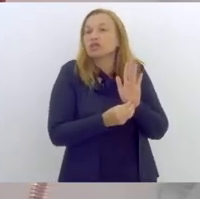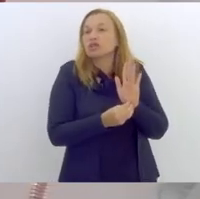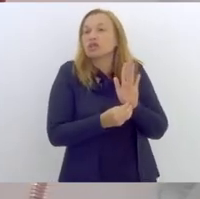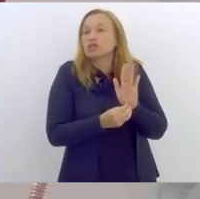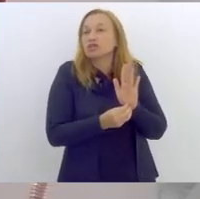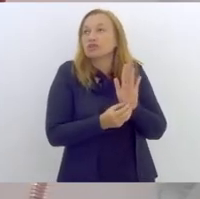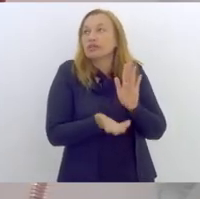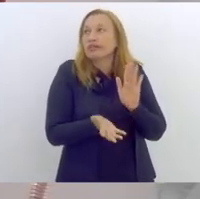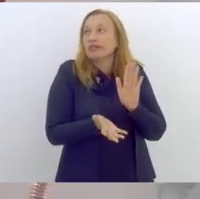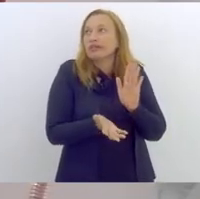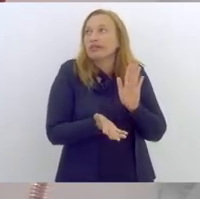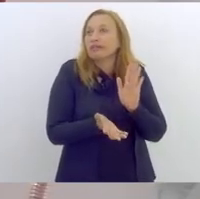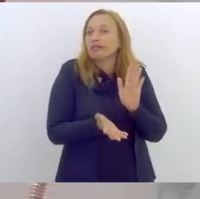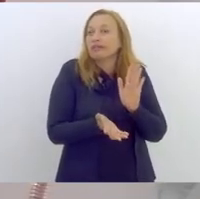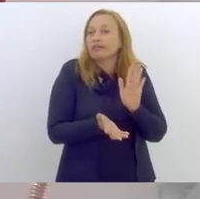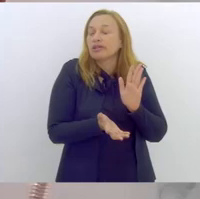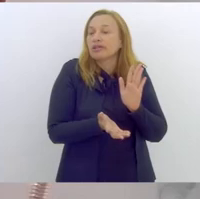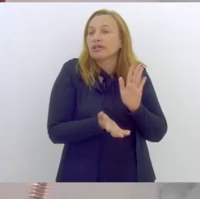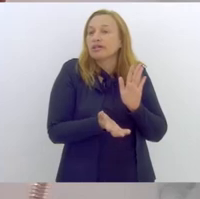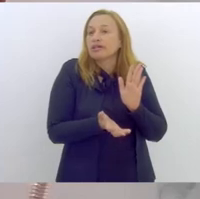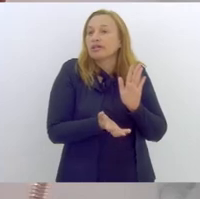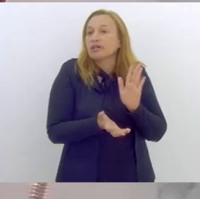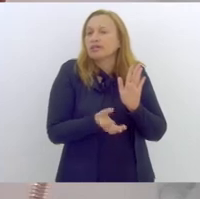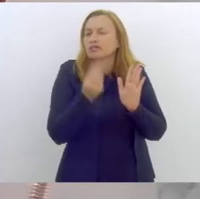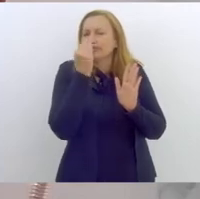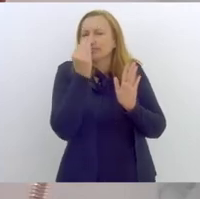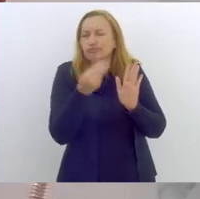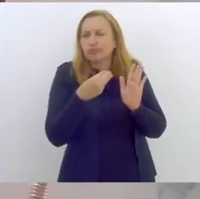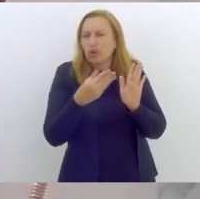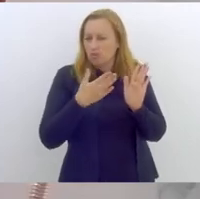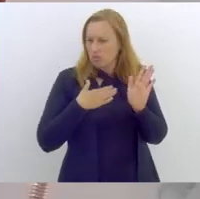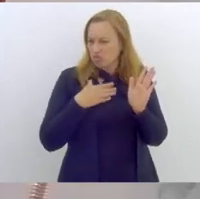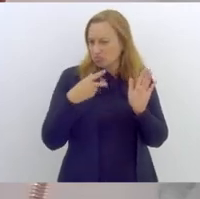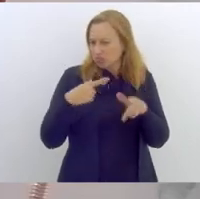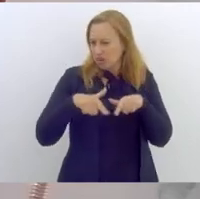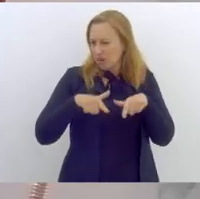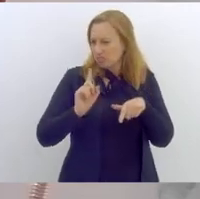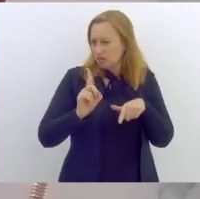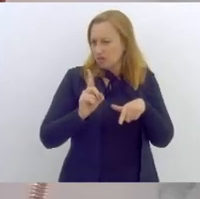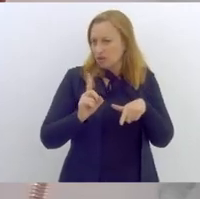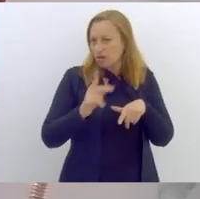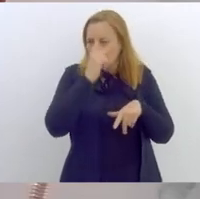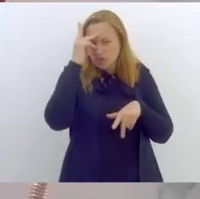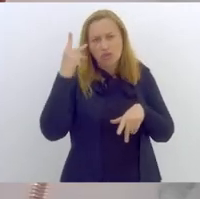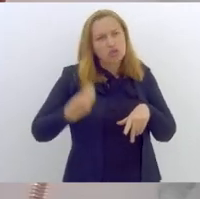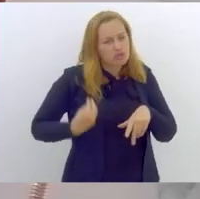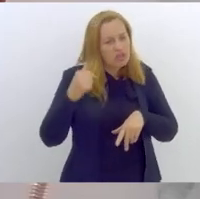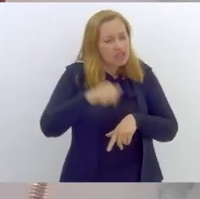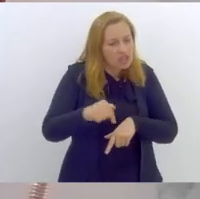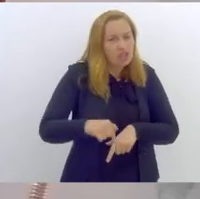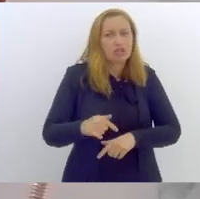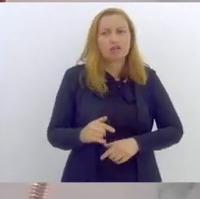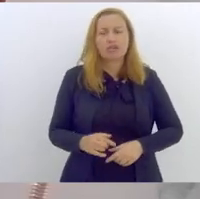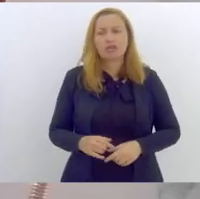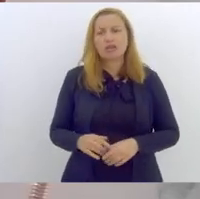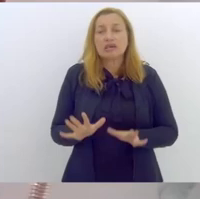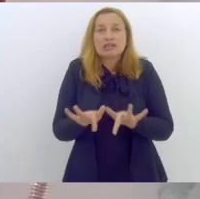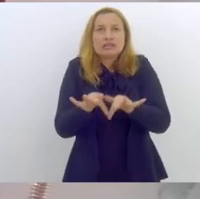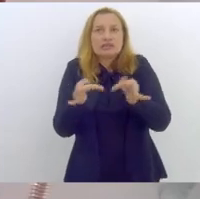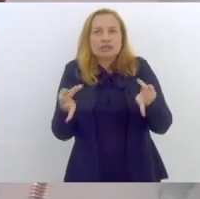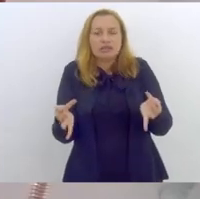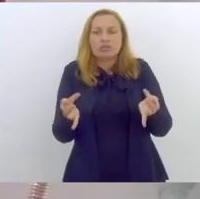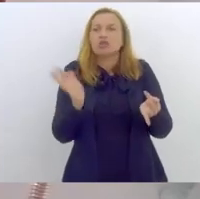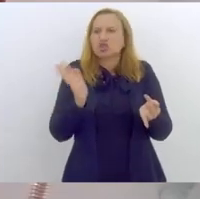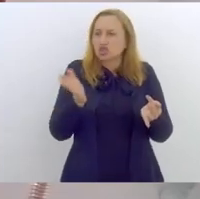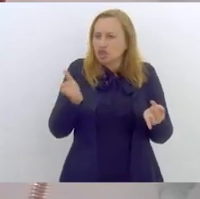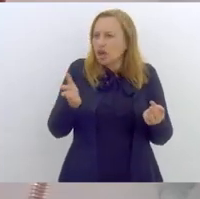de uma maneira desrespeitosa e desprezível não só como meu mandato não mas Sobretudo com essas pessoas que estão aqui de simplesmente já